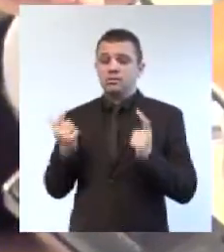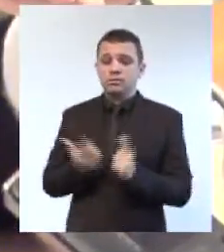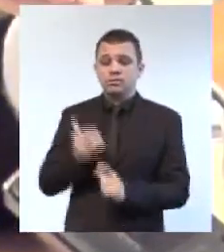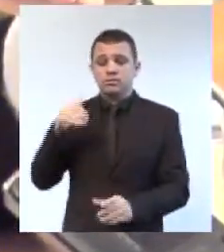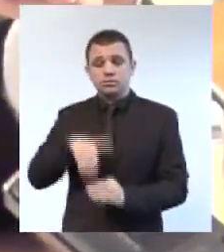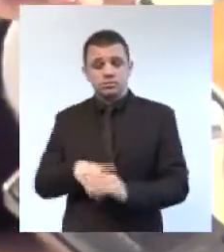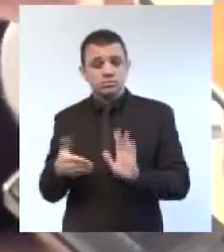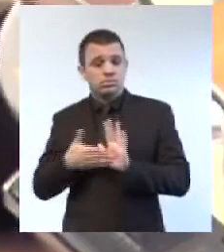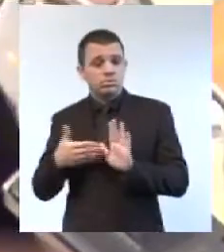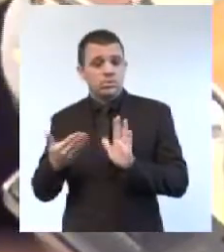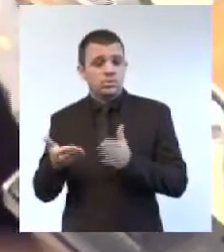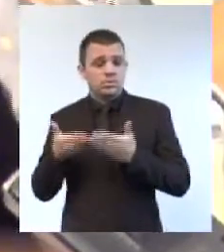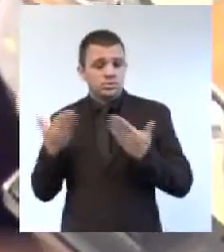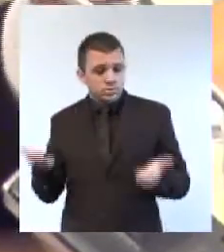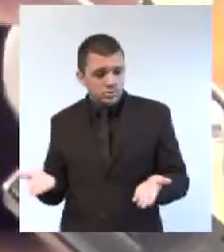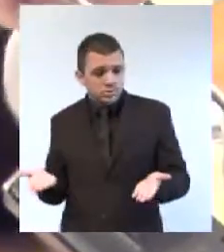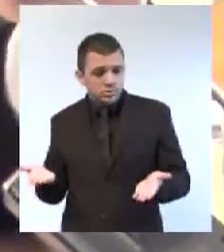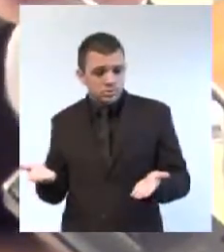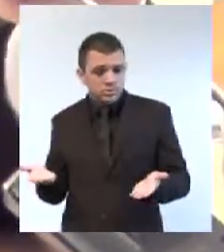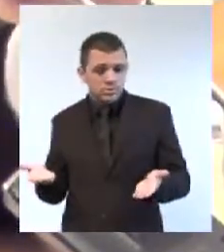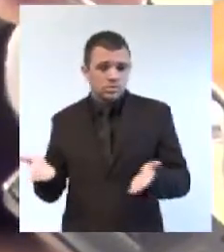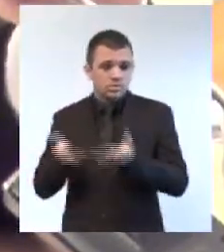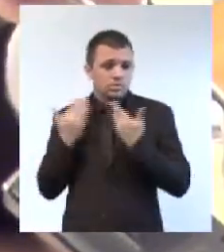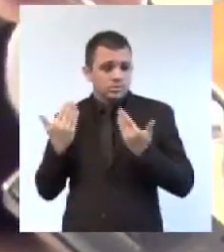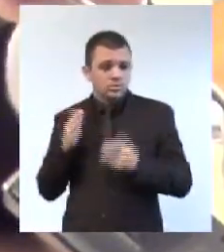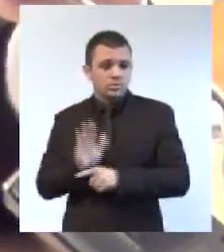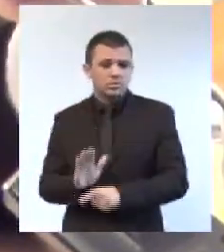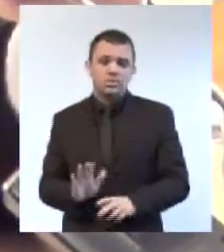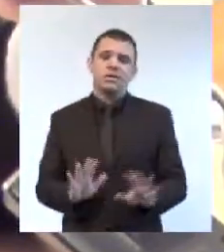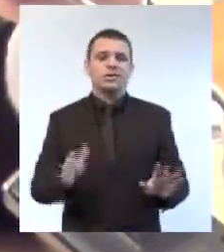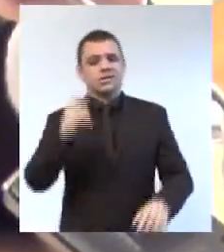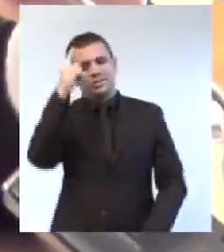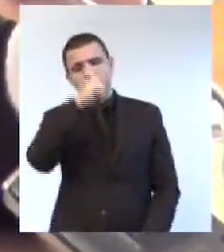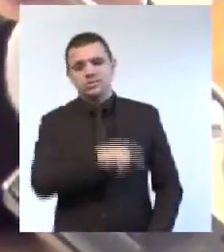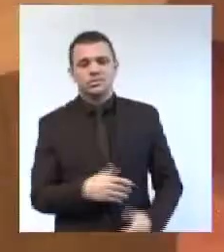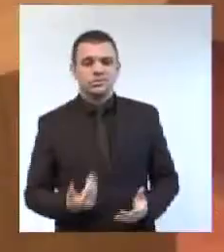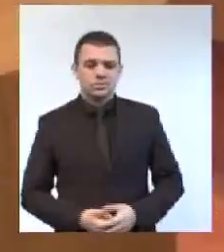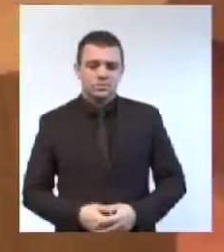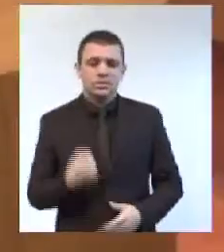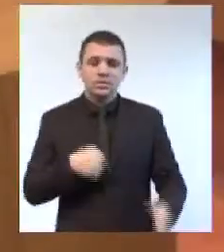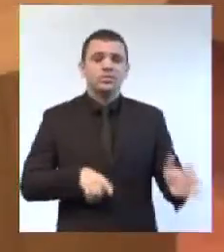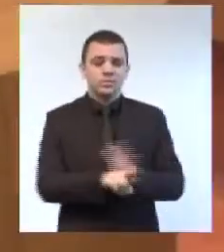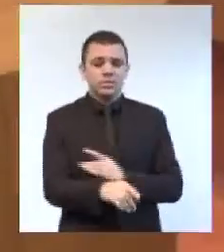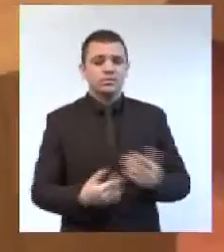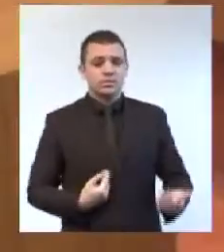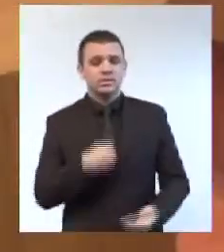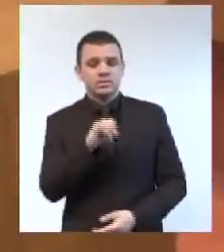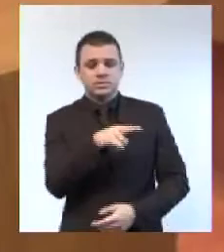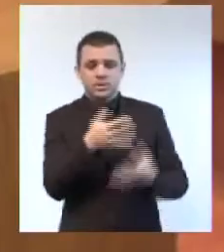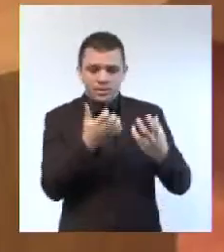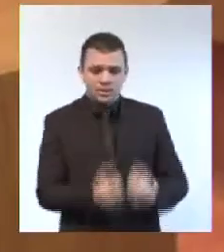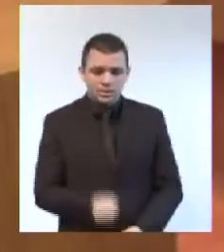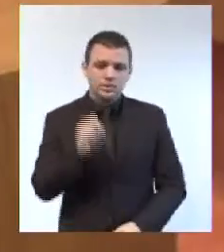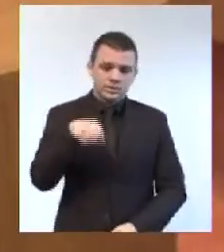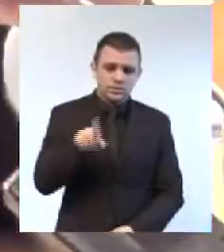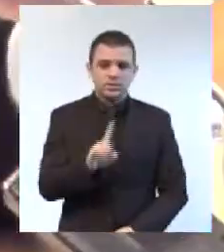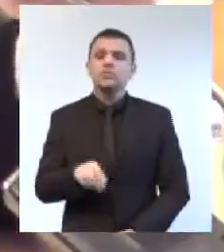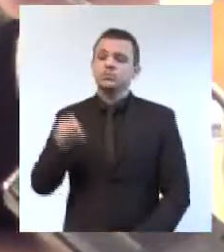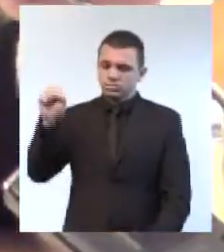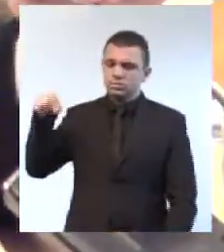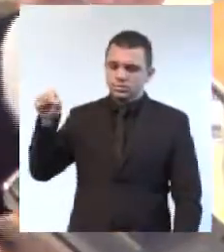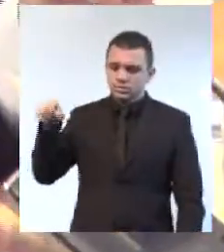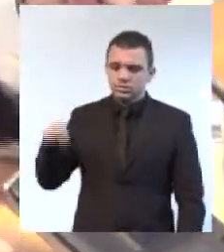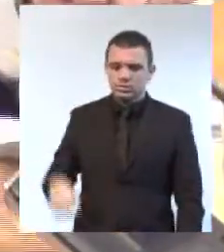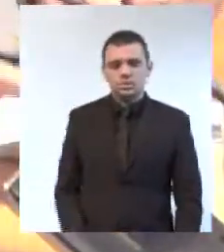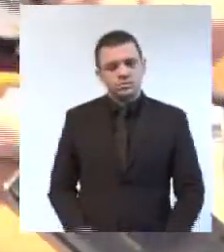Aí fica difícil. Foi votado aqui um requerimento a favor. Perguntando a Vossa Excelência se Vossa Excelência defende que deveria ter havido ou não. Sim. Tá bom,